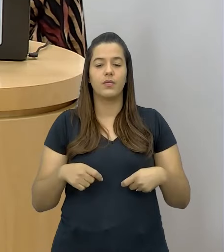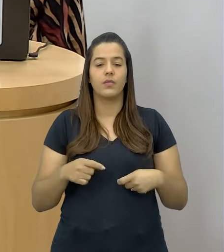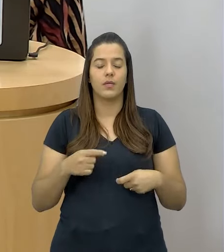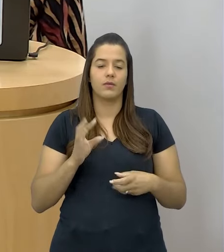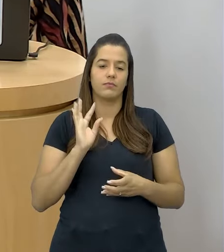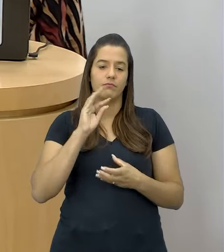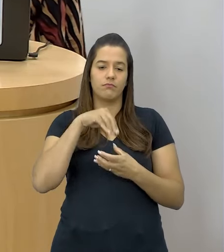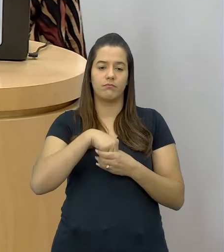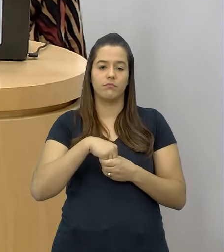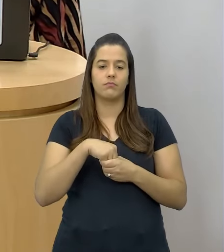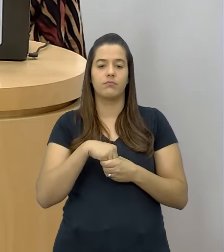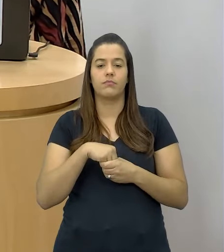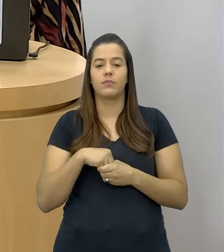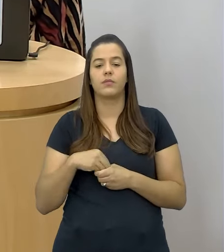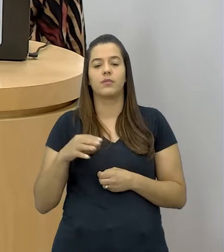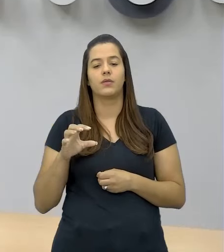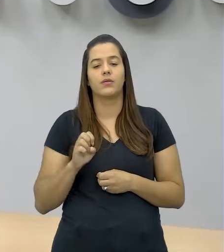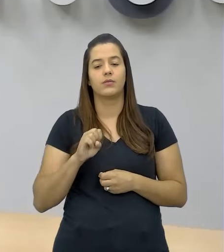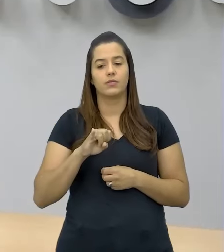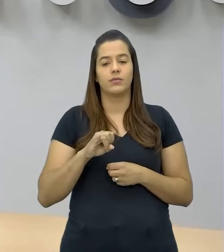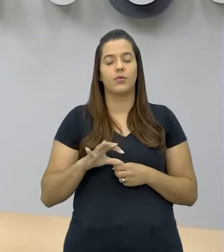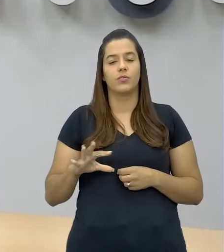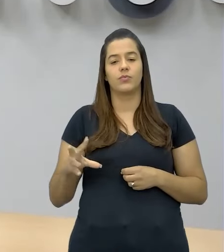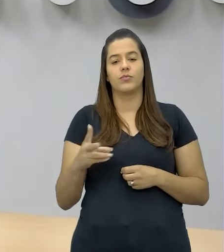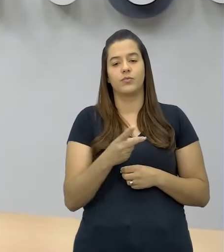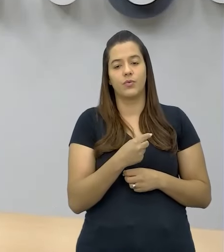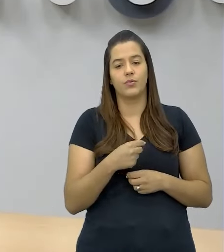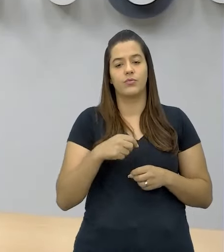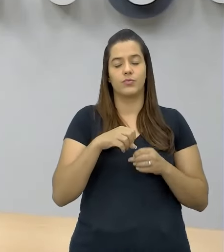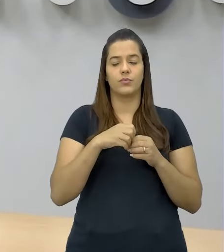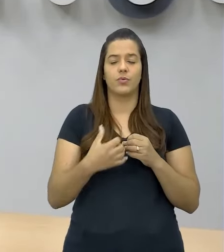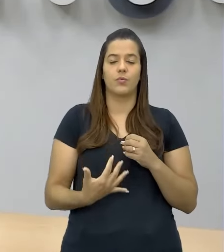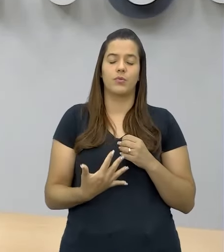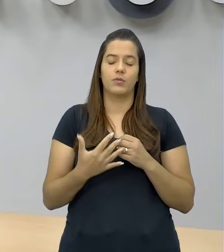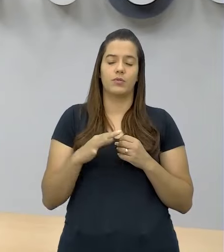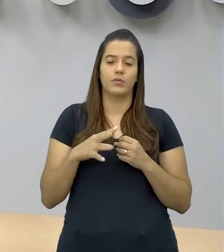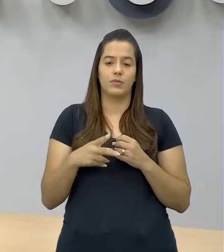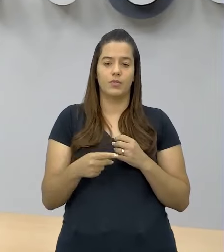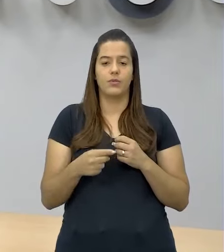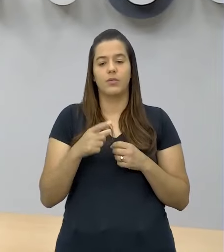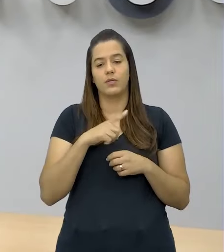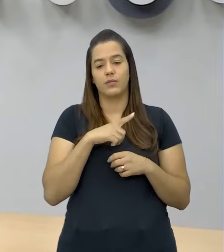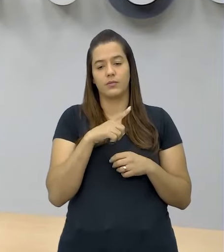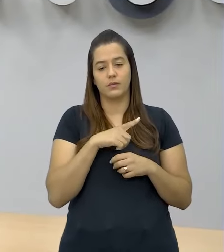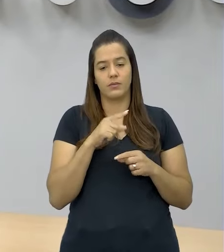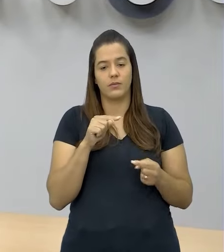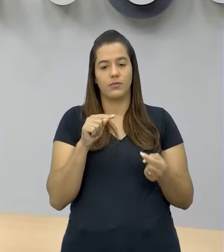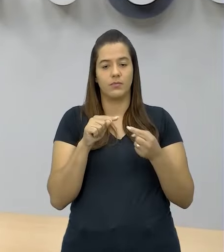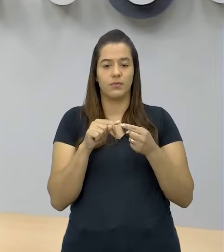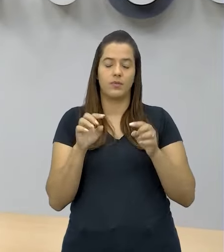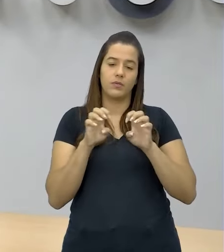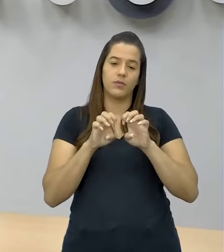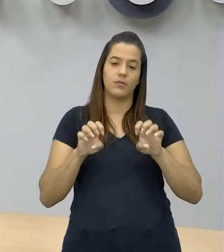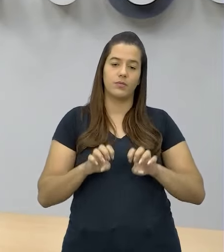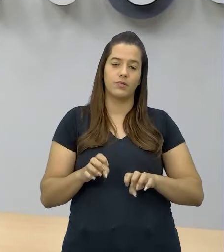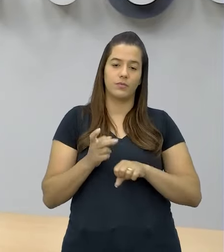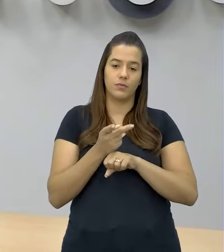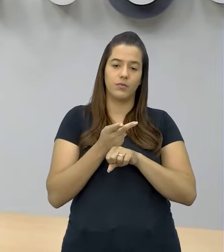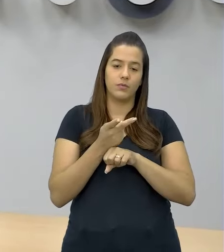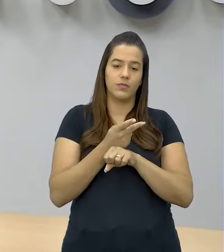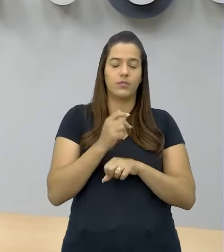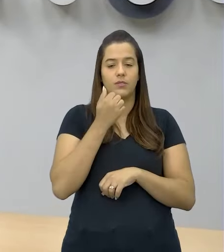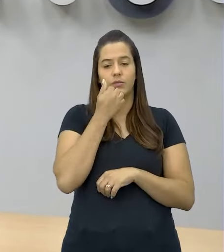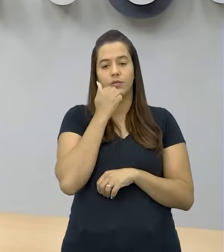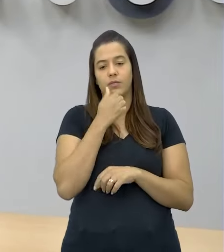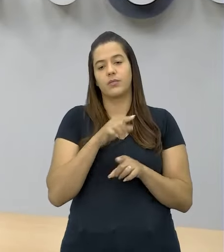integração, né? Então, a maioria, se não todos os componentes, né, no caso, eles vão ter o eixo da investigação científica,